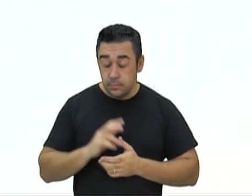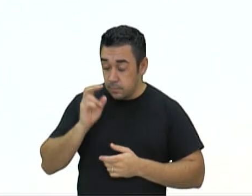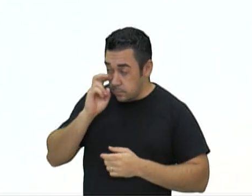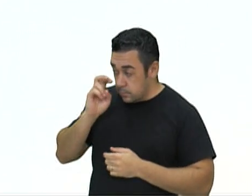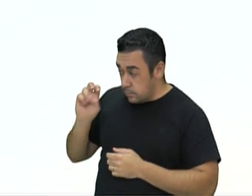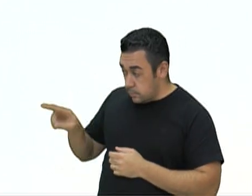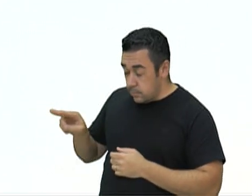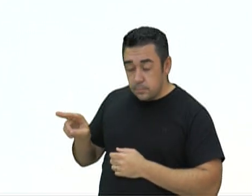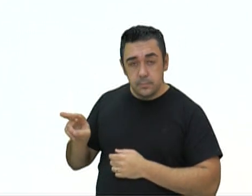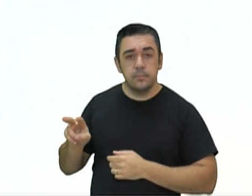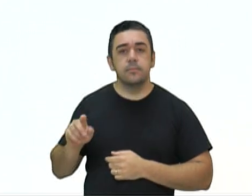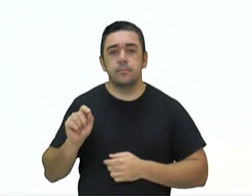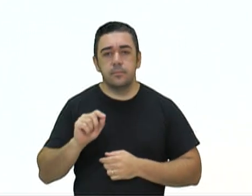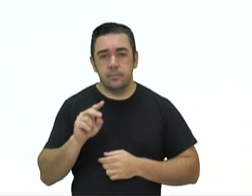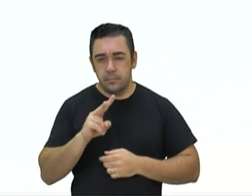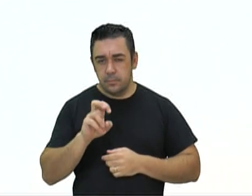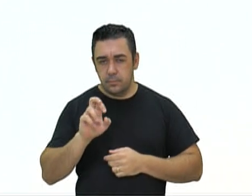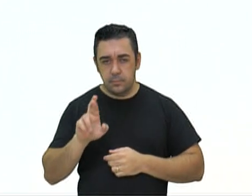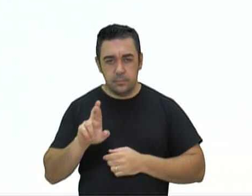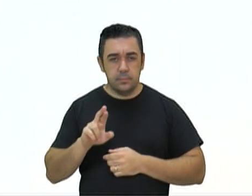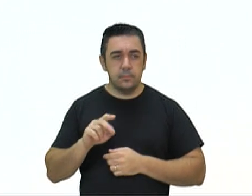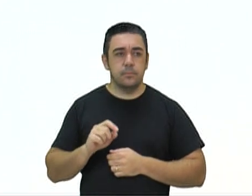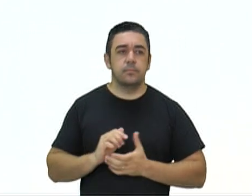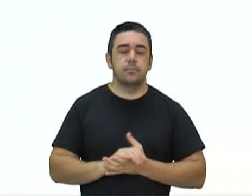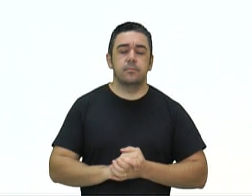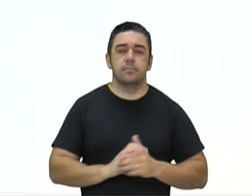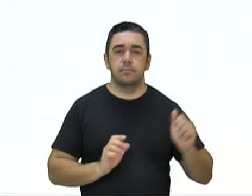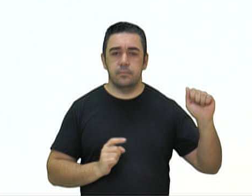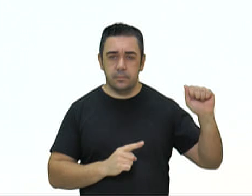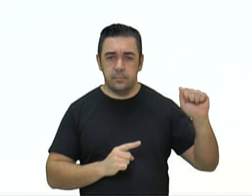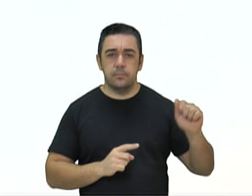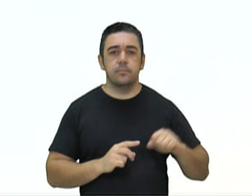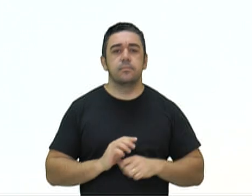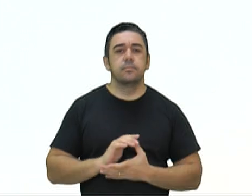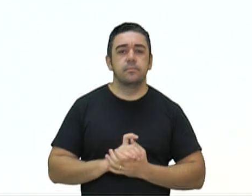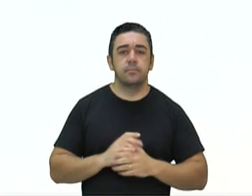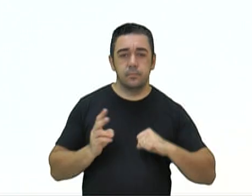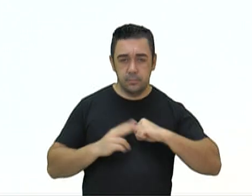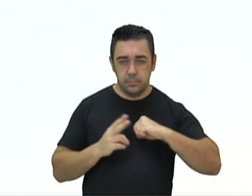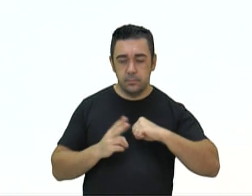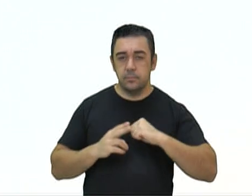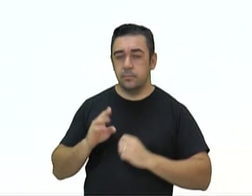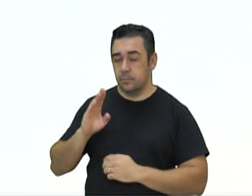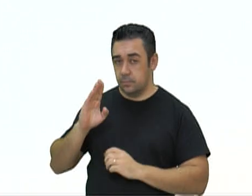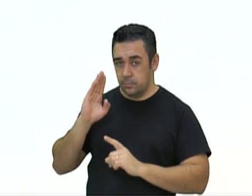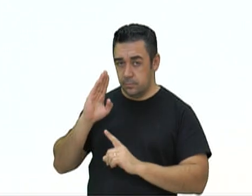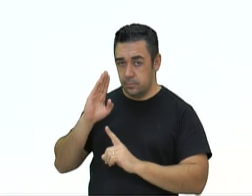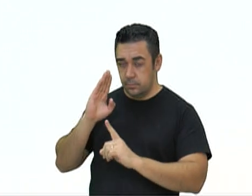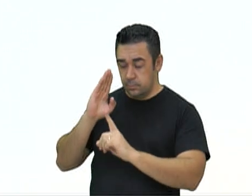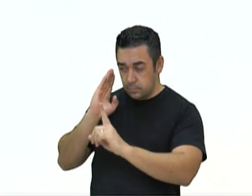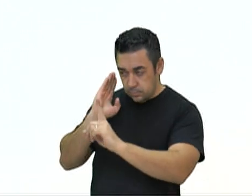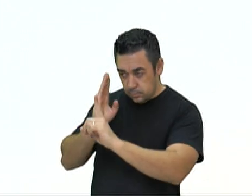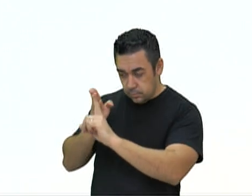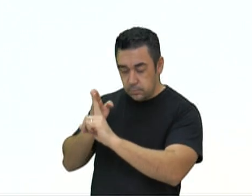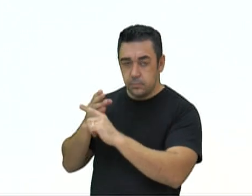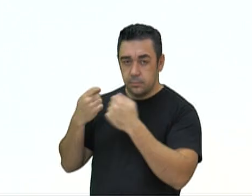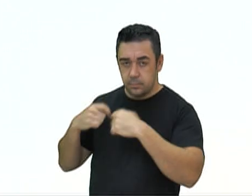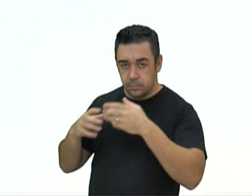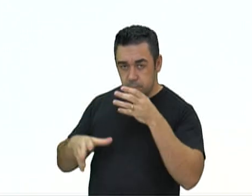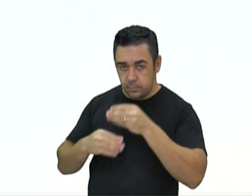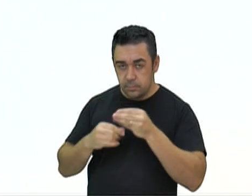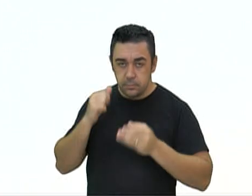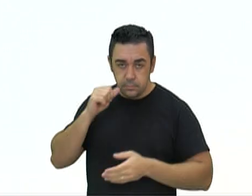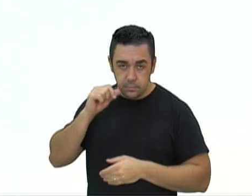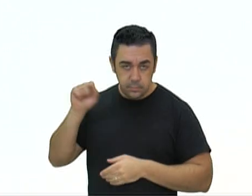ser considerado 2 pontos. Alternativa A, verbo transitivo direto, pois pede um complemento, no caso, a Dona Benta,